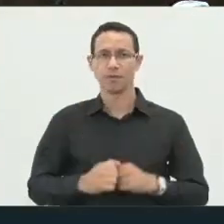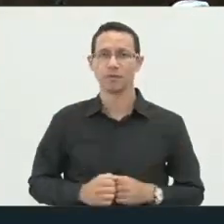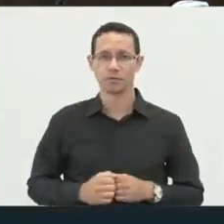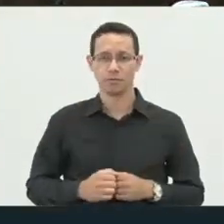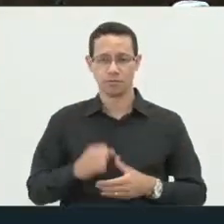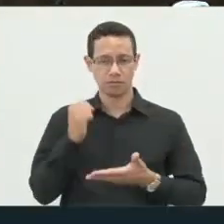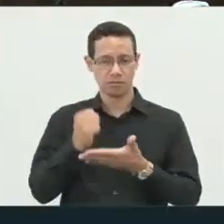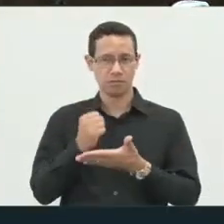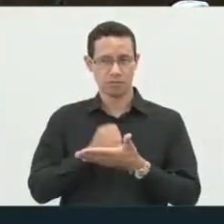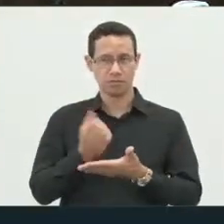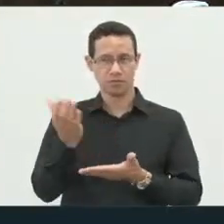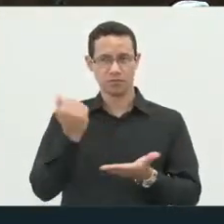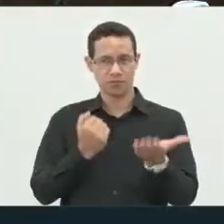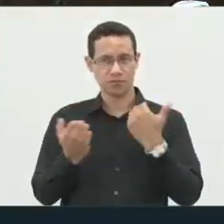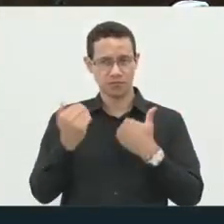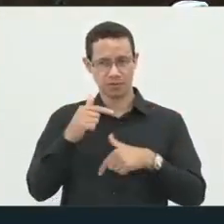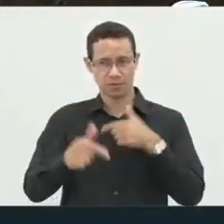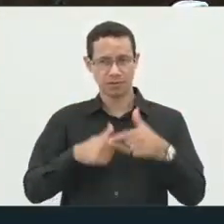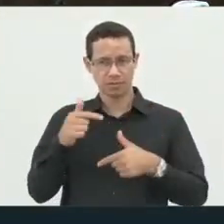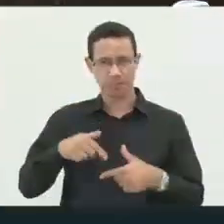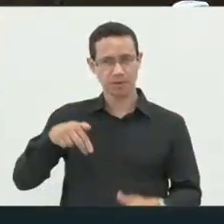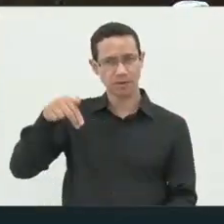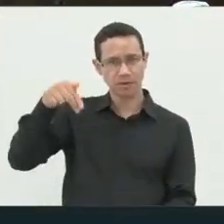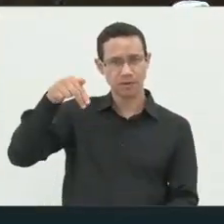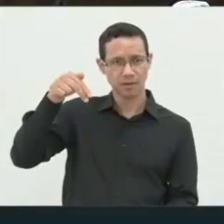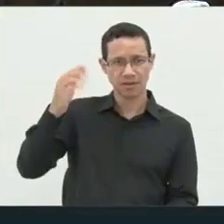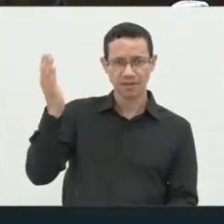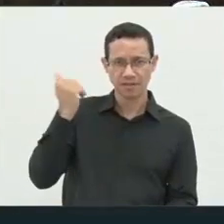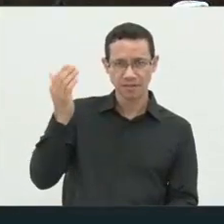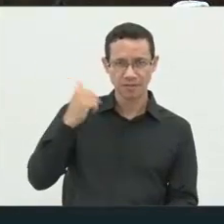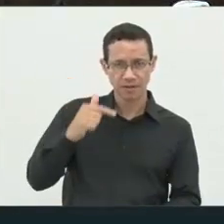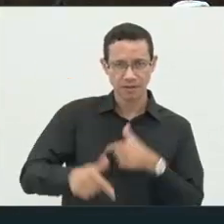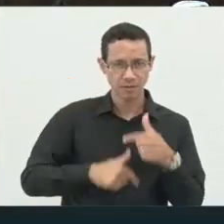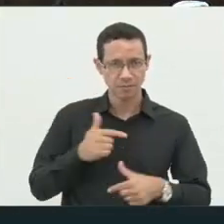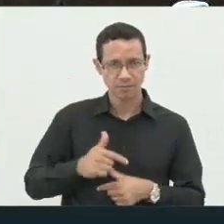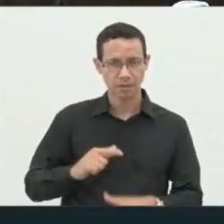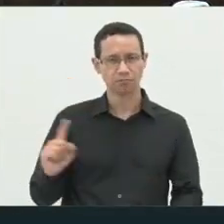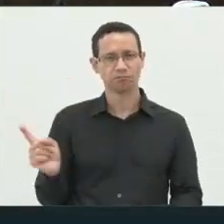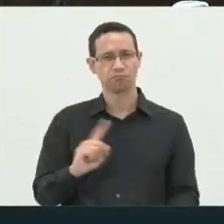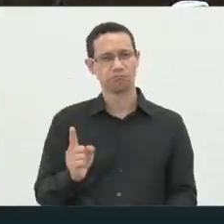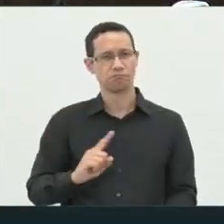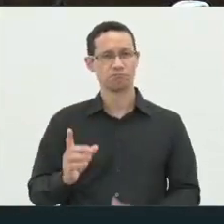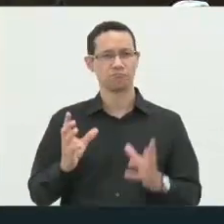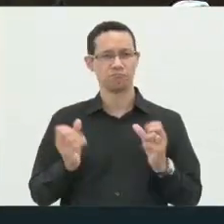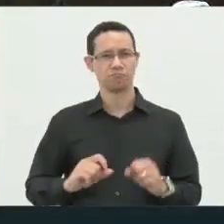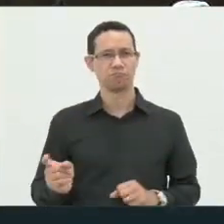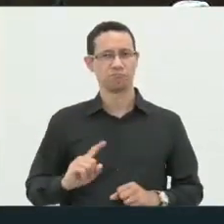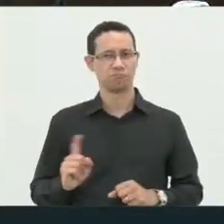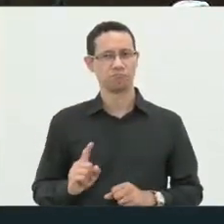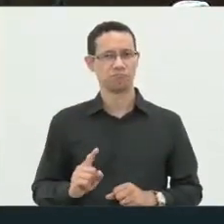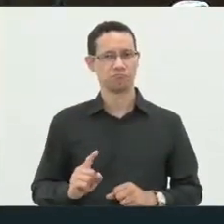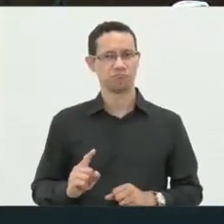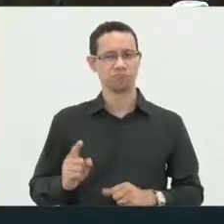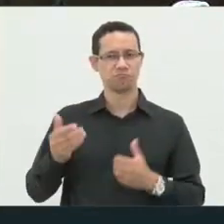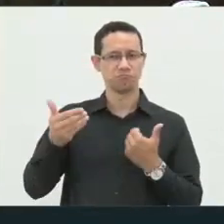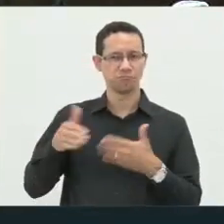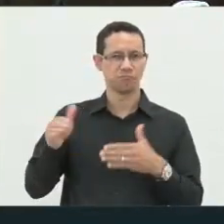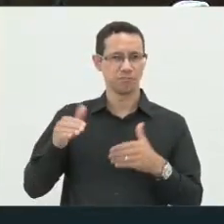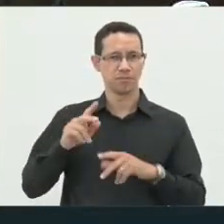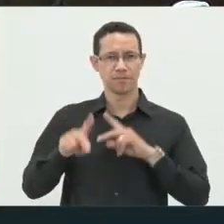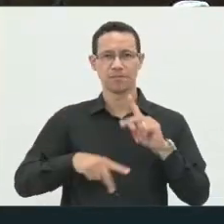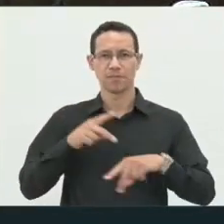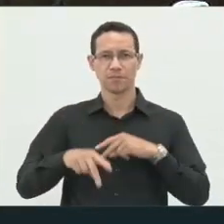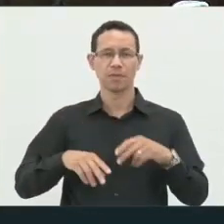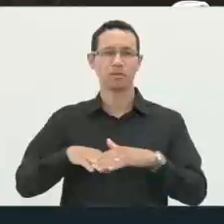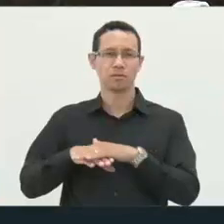mais aquela gente lá de cima que isso sirva de lição deixem de lado aquele povo que é